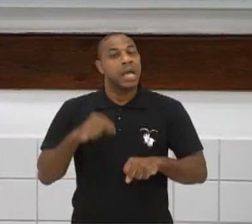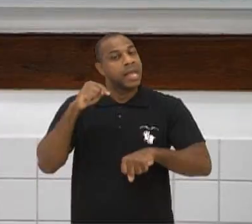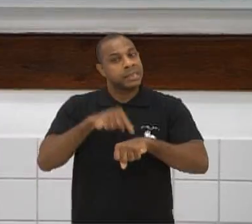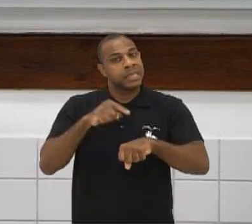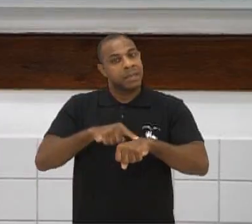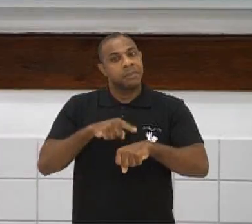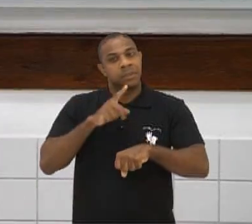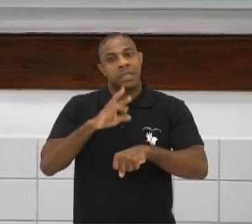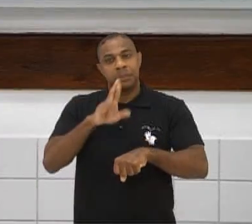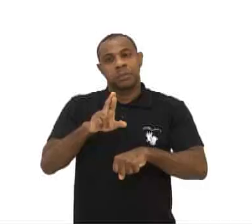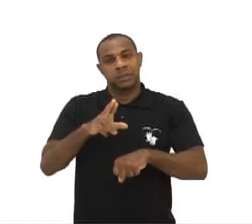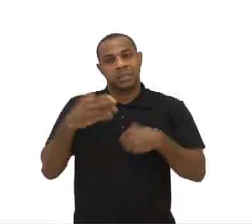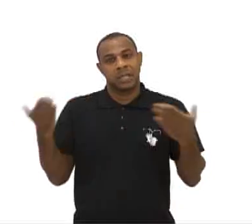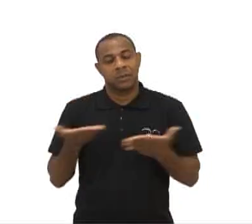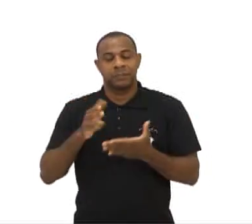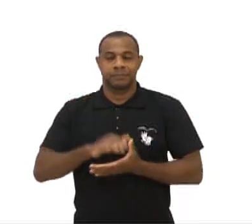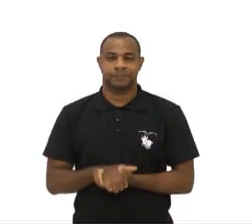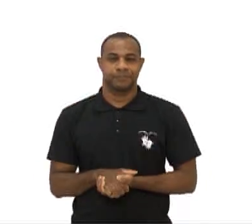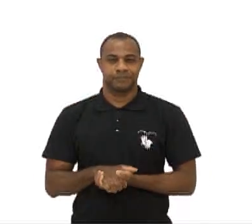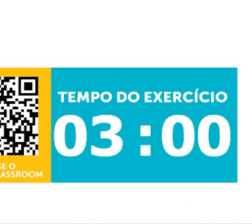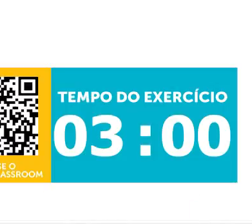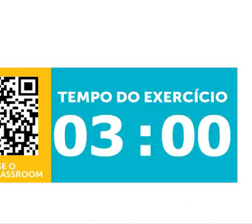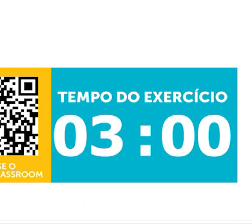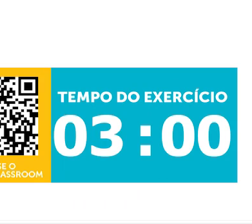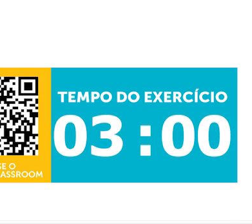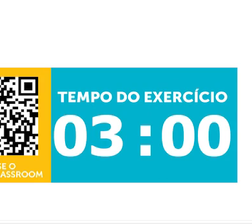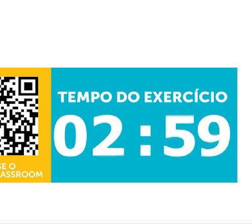uma dessas alternativas.